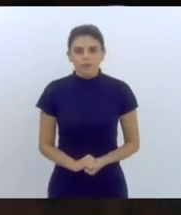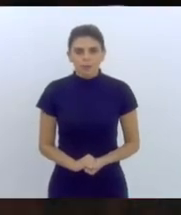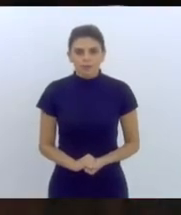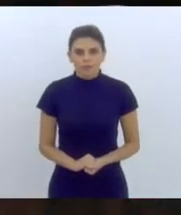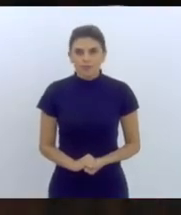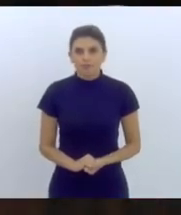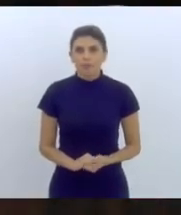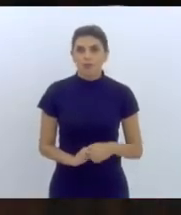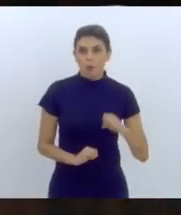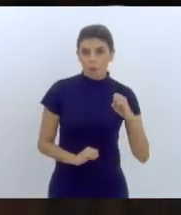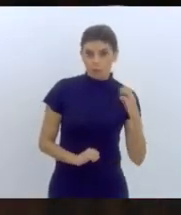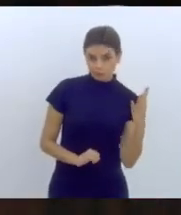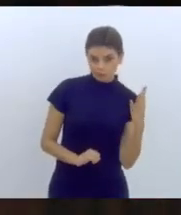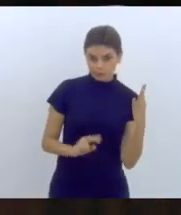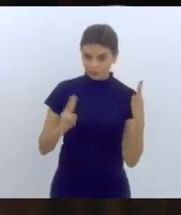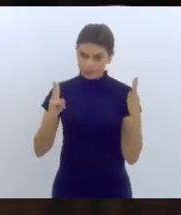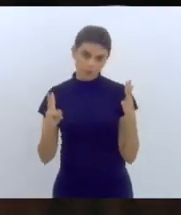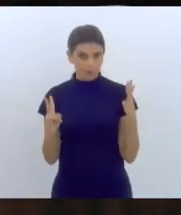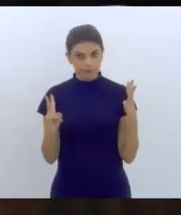4-2.